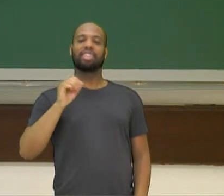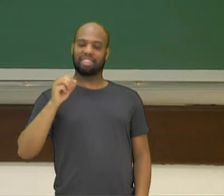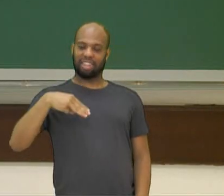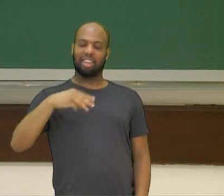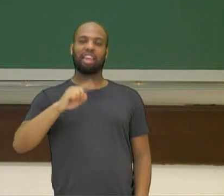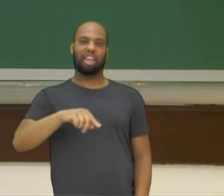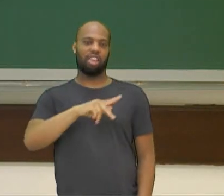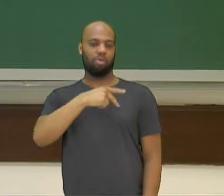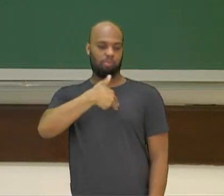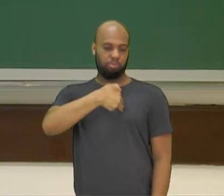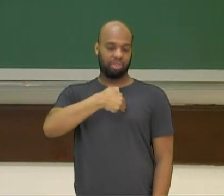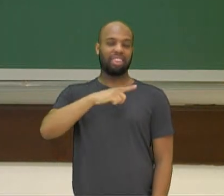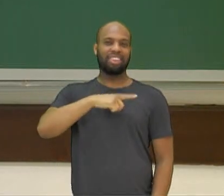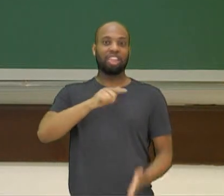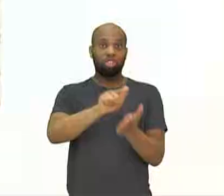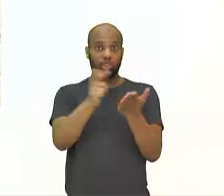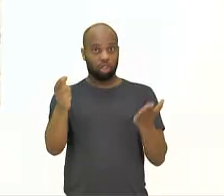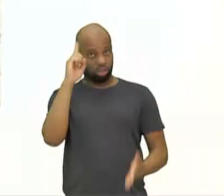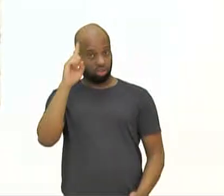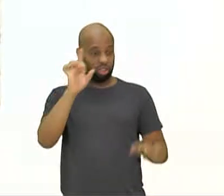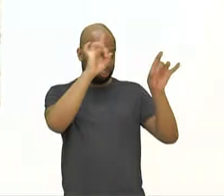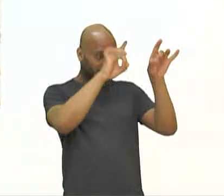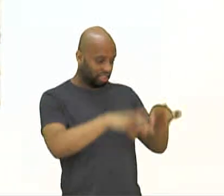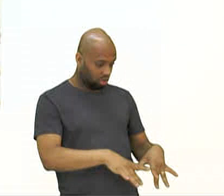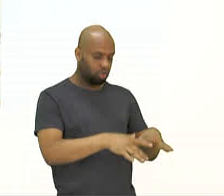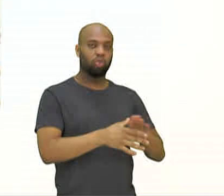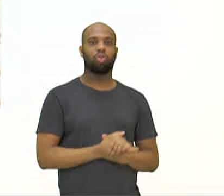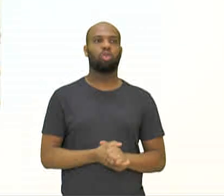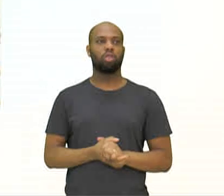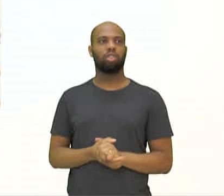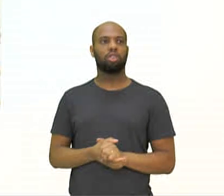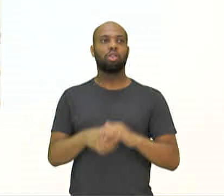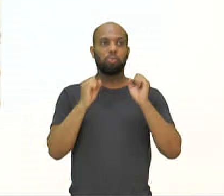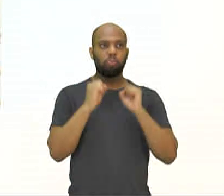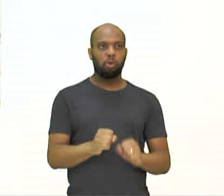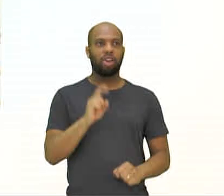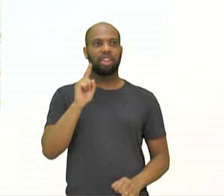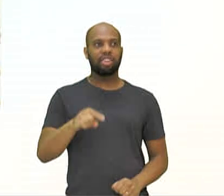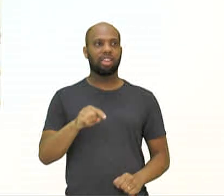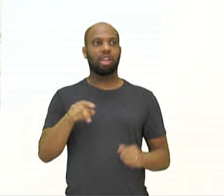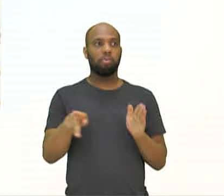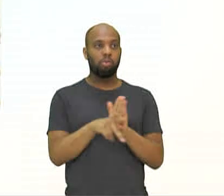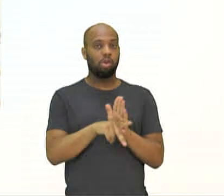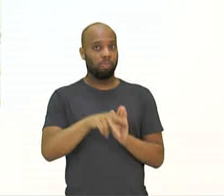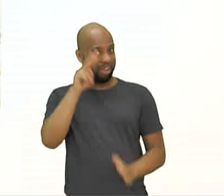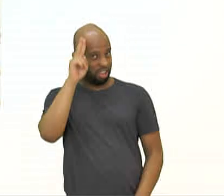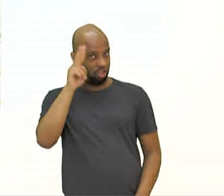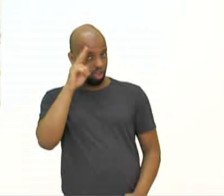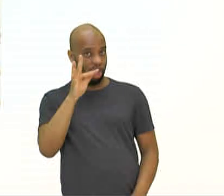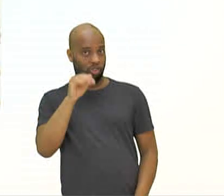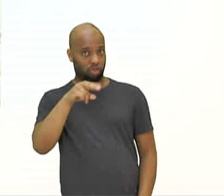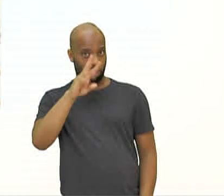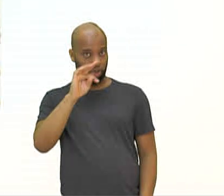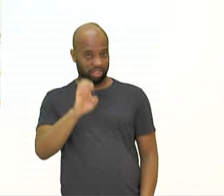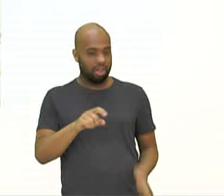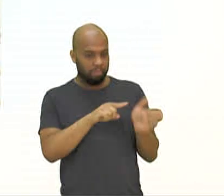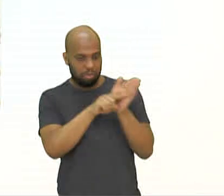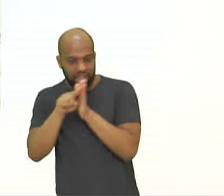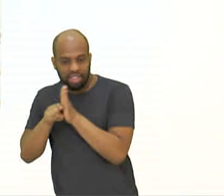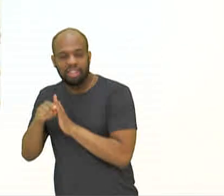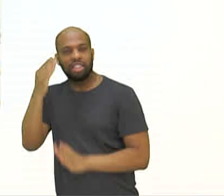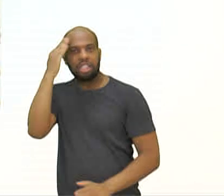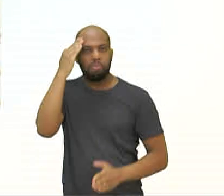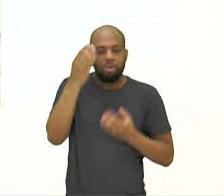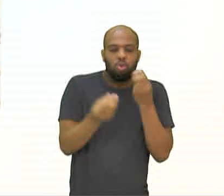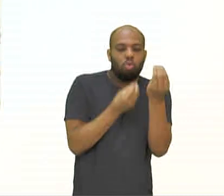manchete do jornal, no dia lá da renúncia. Então vocês podem ver que trata-se de uma fonte histórica esse jornal, né, para saber mais como